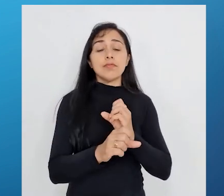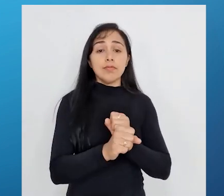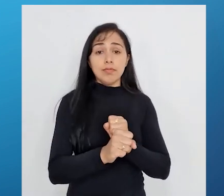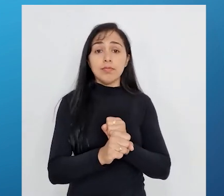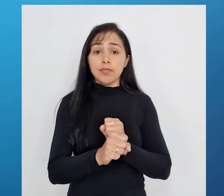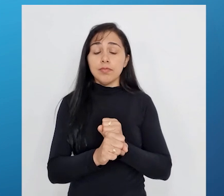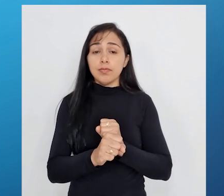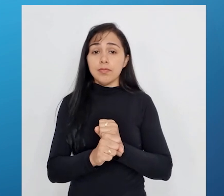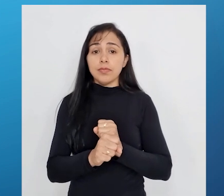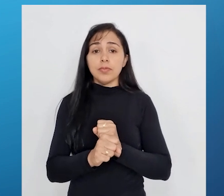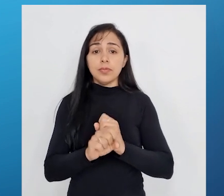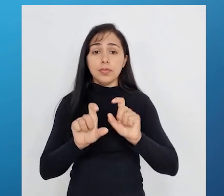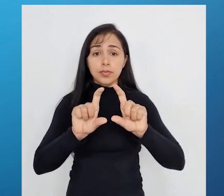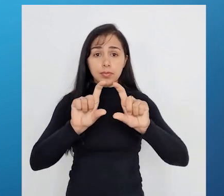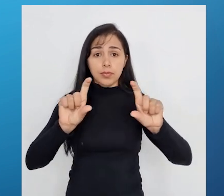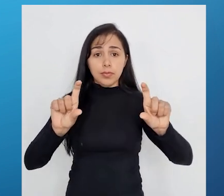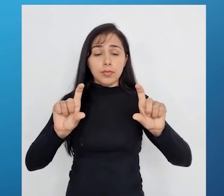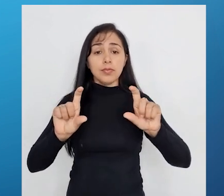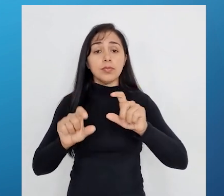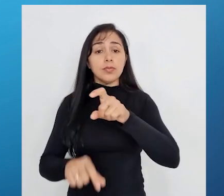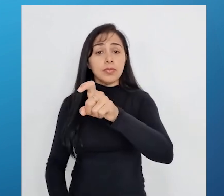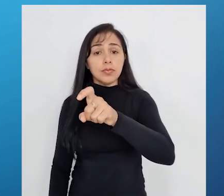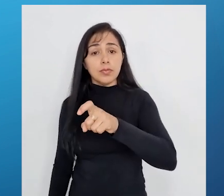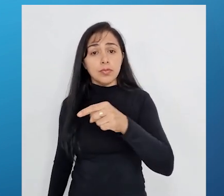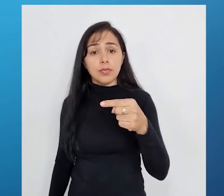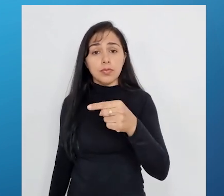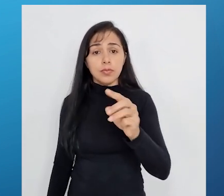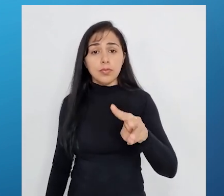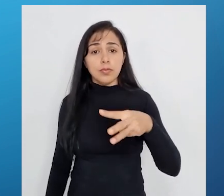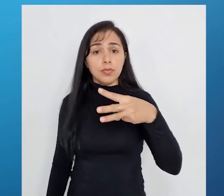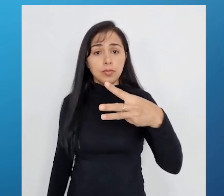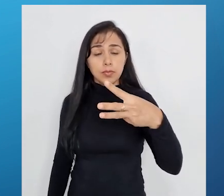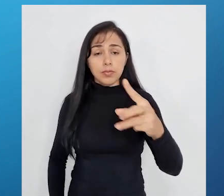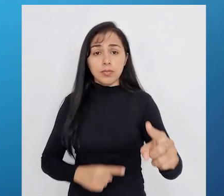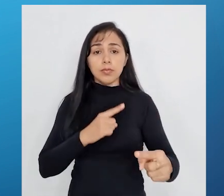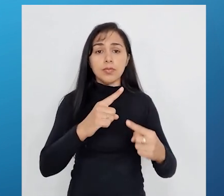cima. X menos 3 vezes